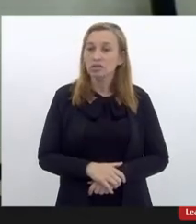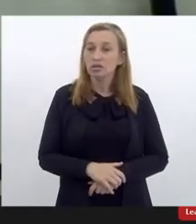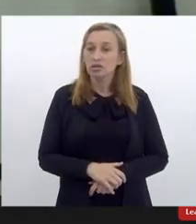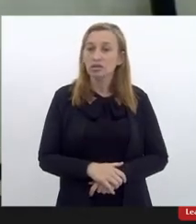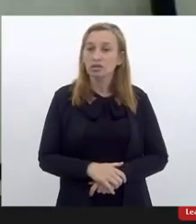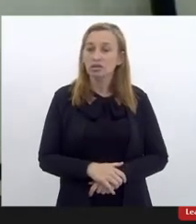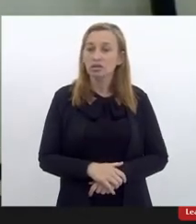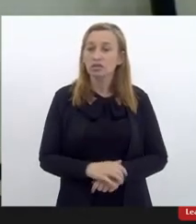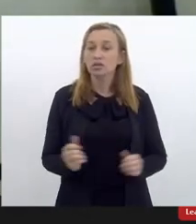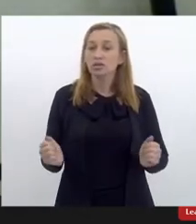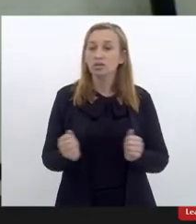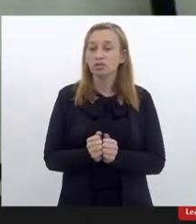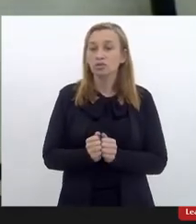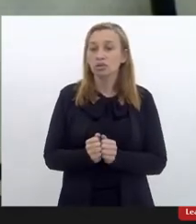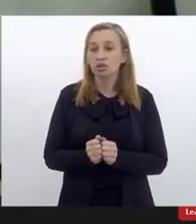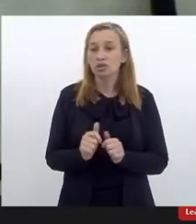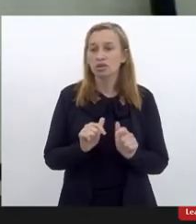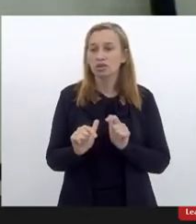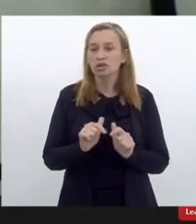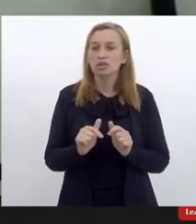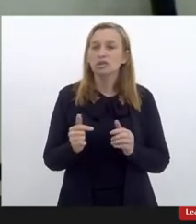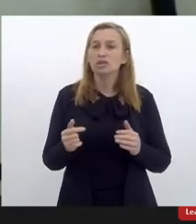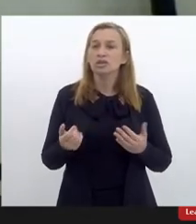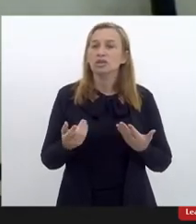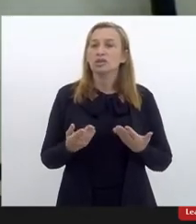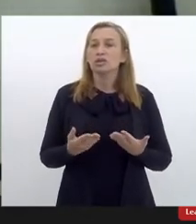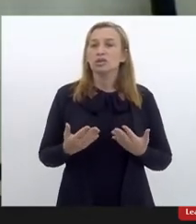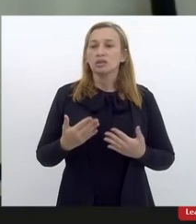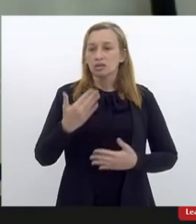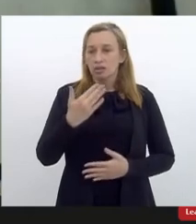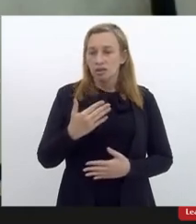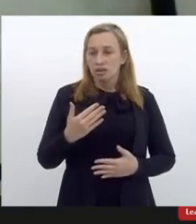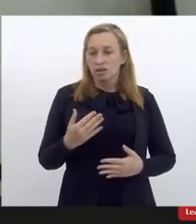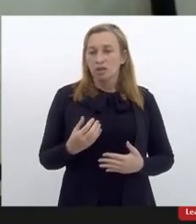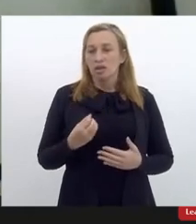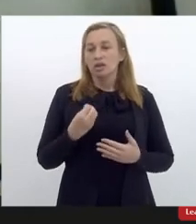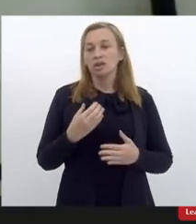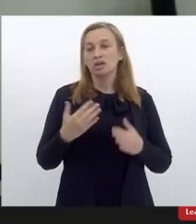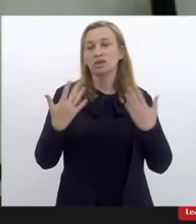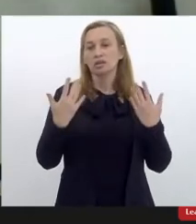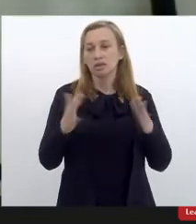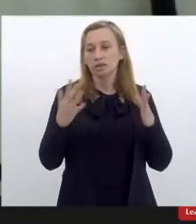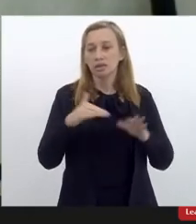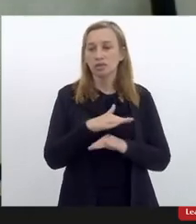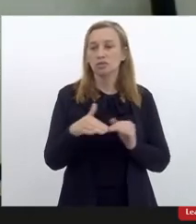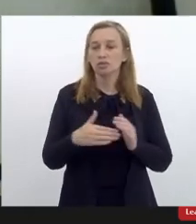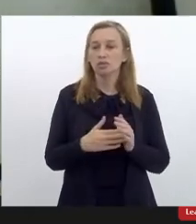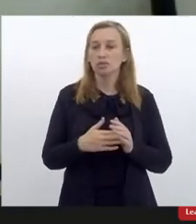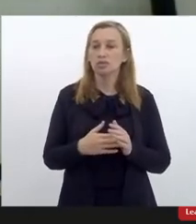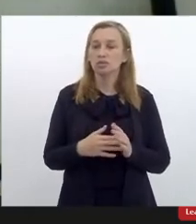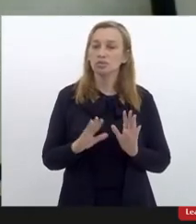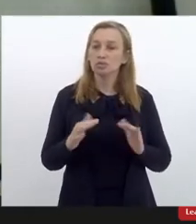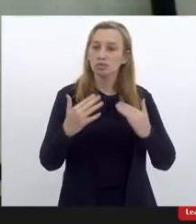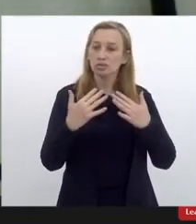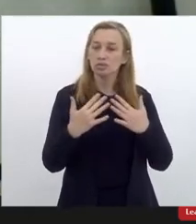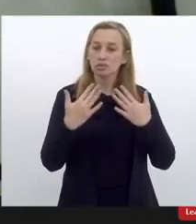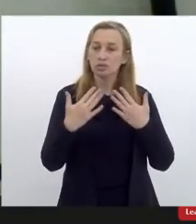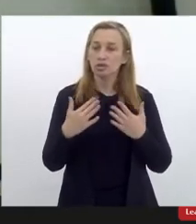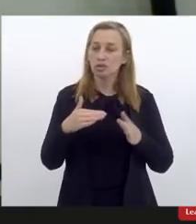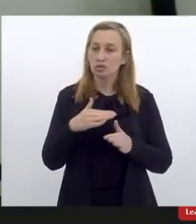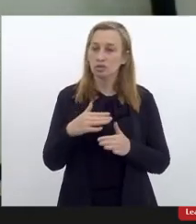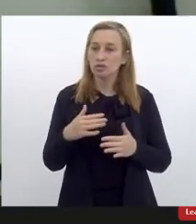em conjunto aqui. Queria saudar a todos e a todas presentes nesse evento. Queria pedir